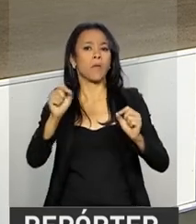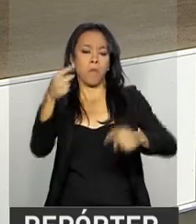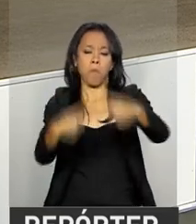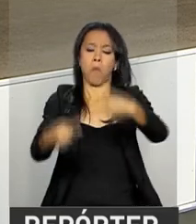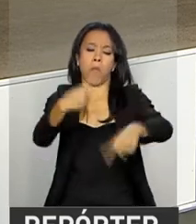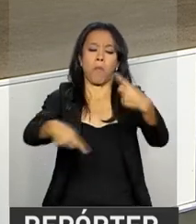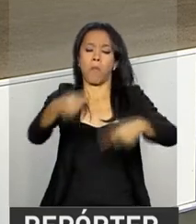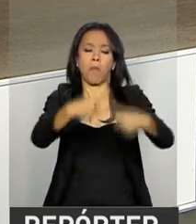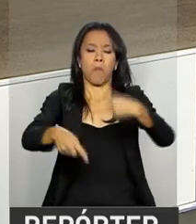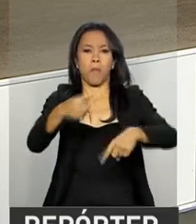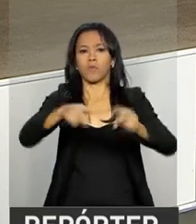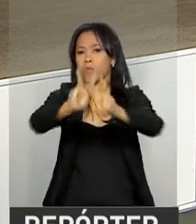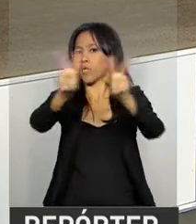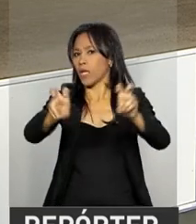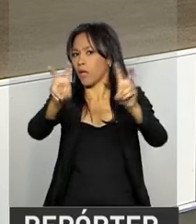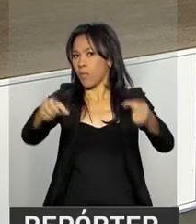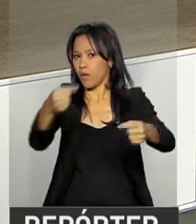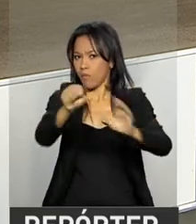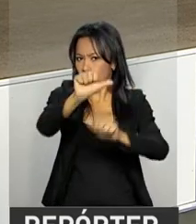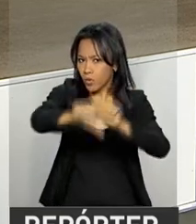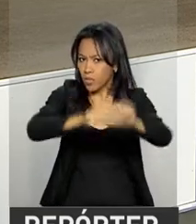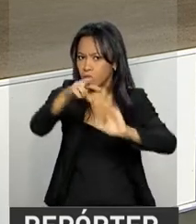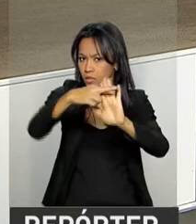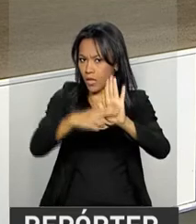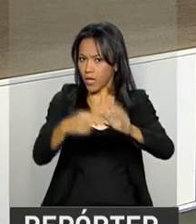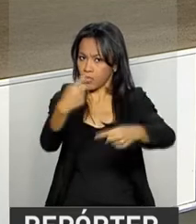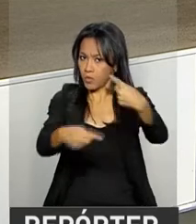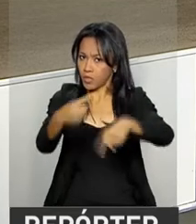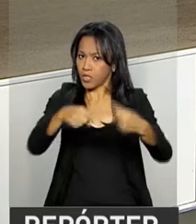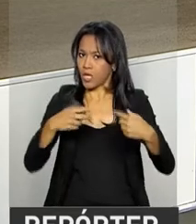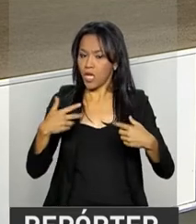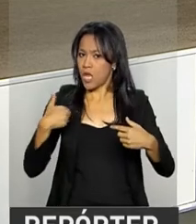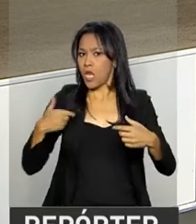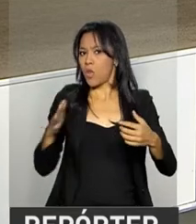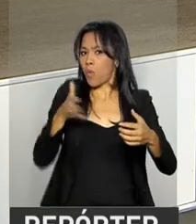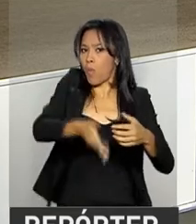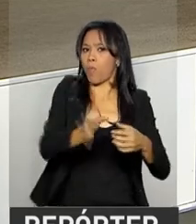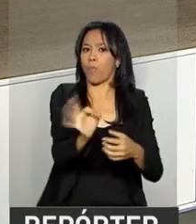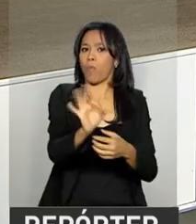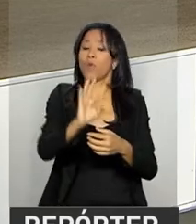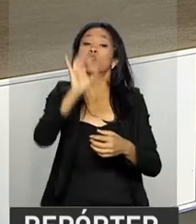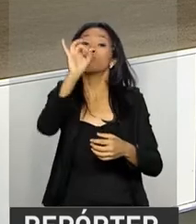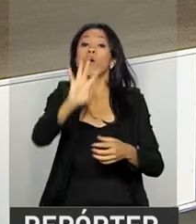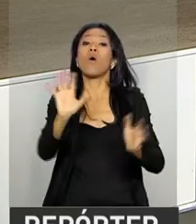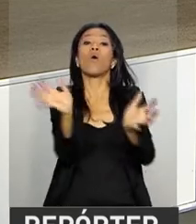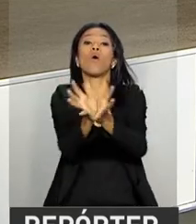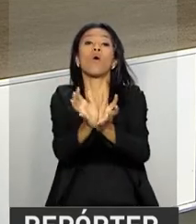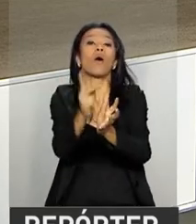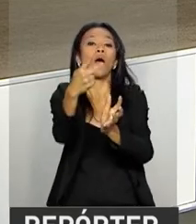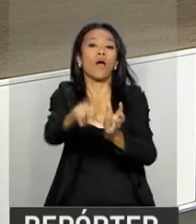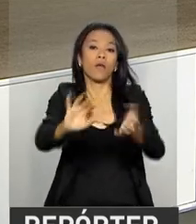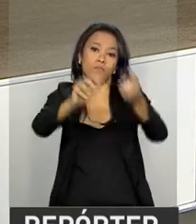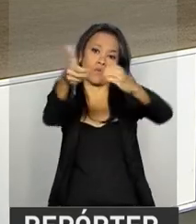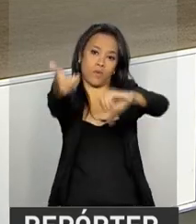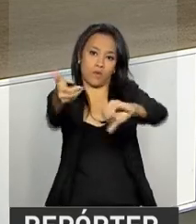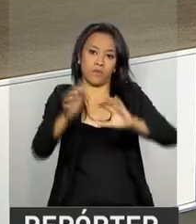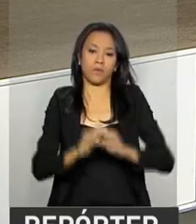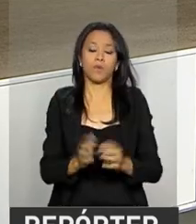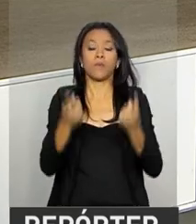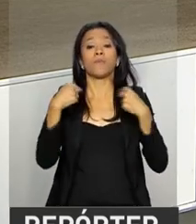um tema que cabe ao congresso nacional ainda no final de semana o gabinete de segurança institucional